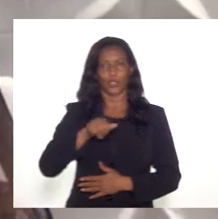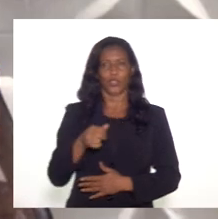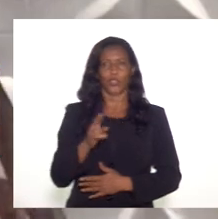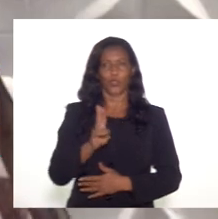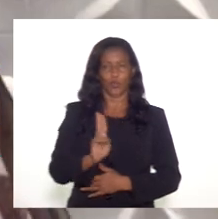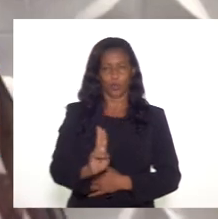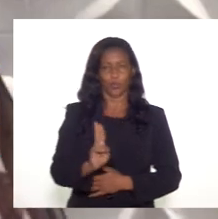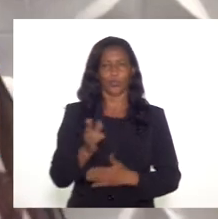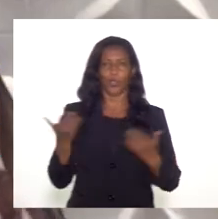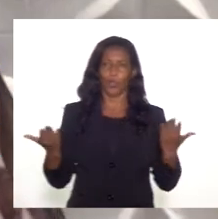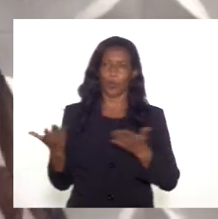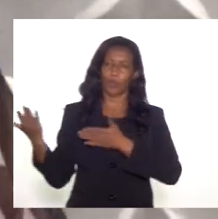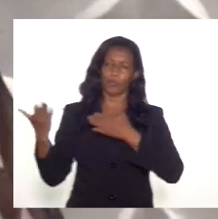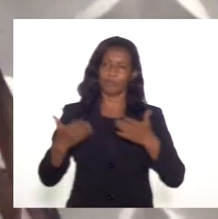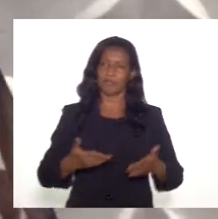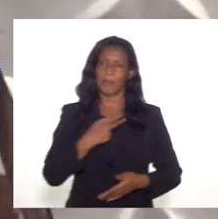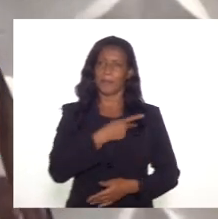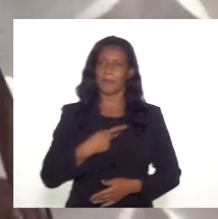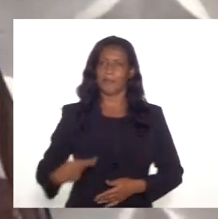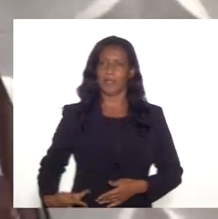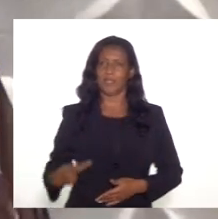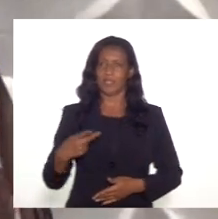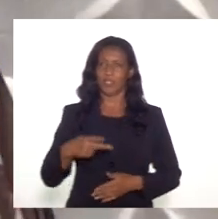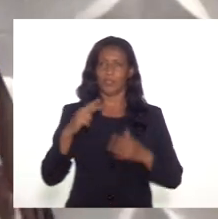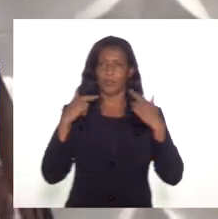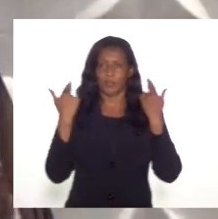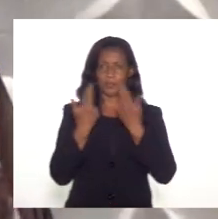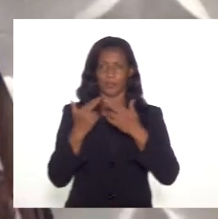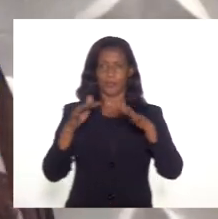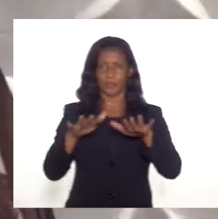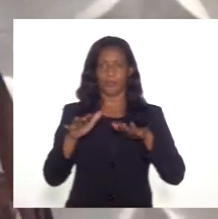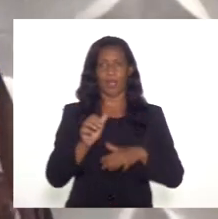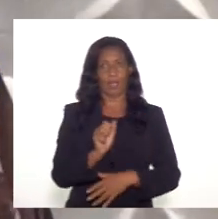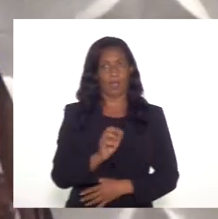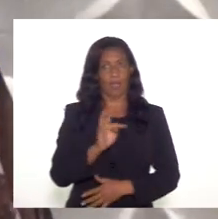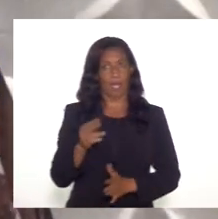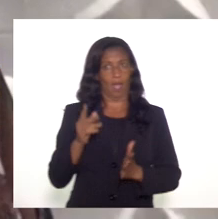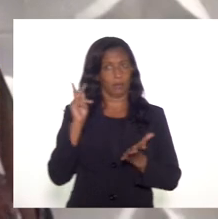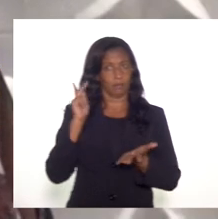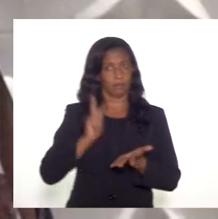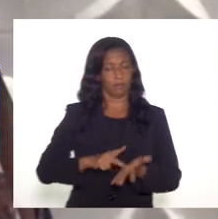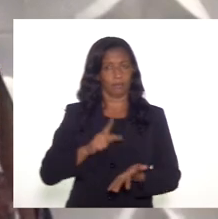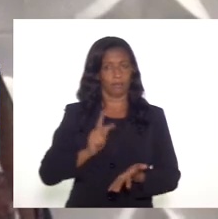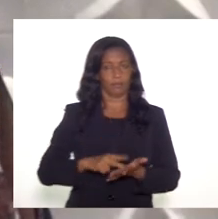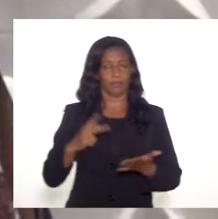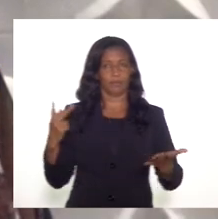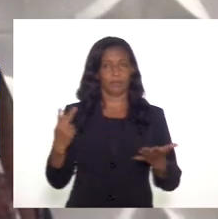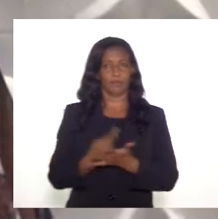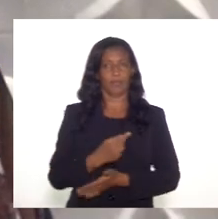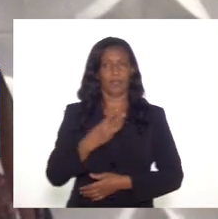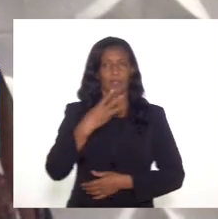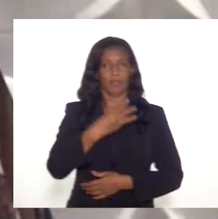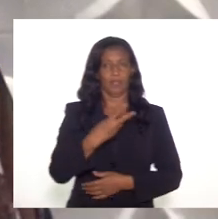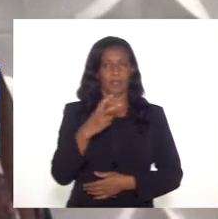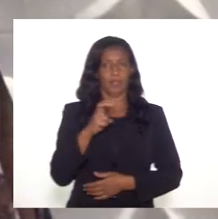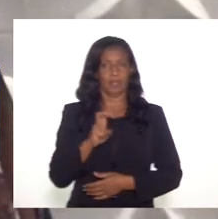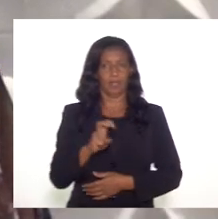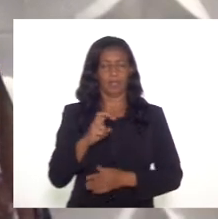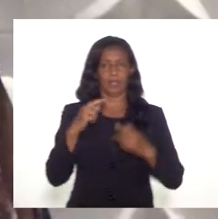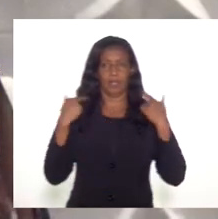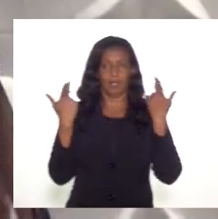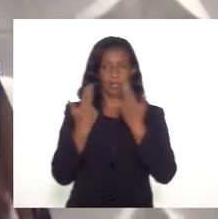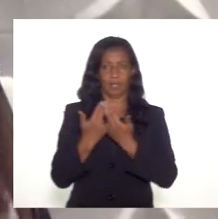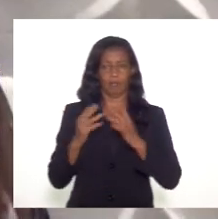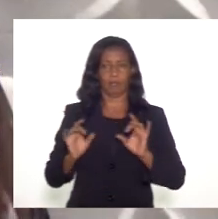hoje estará conosco presidindo essa sessão. A ata reflete com exatidão o ocorrido na 35ª sessão